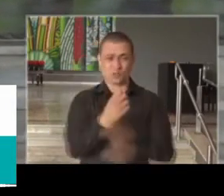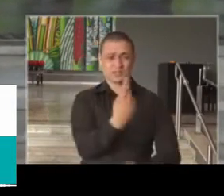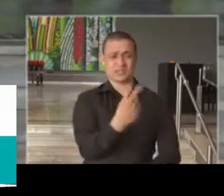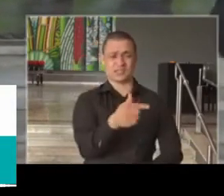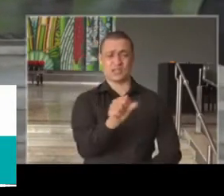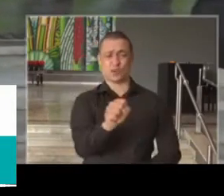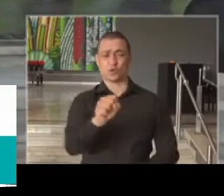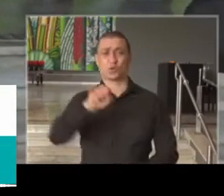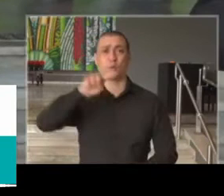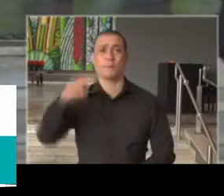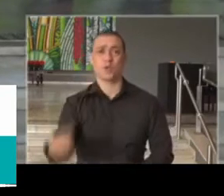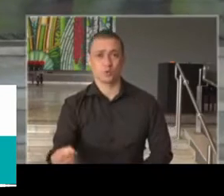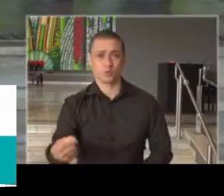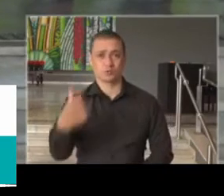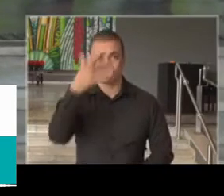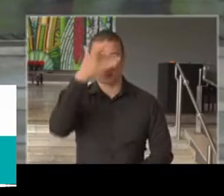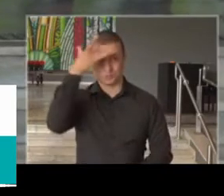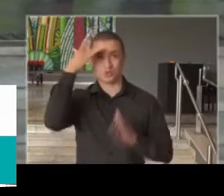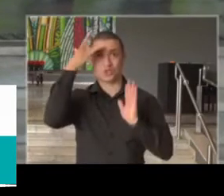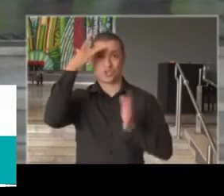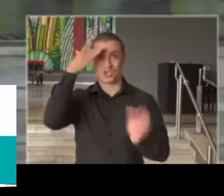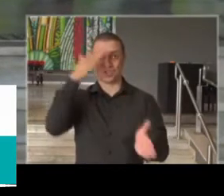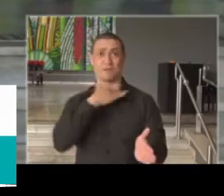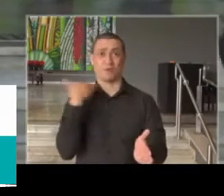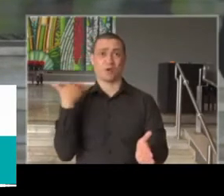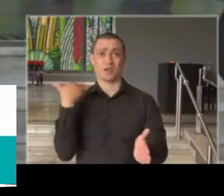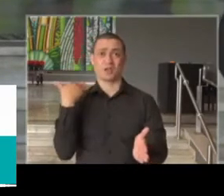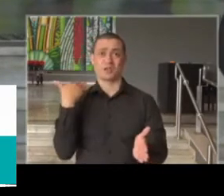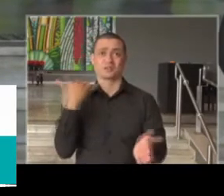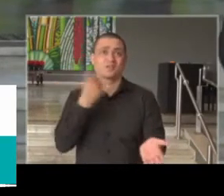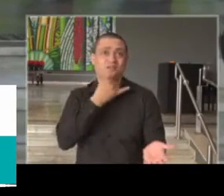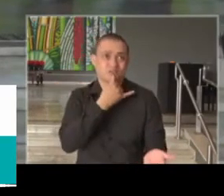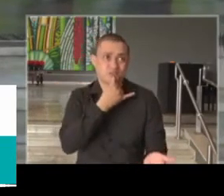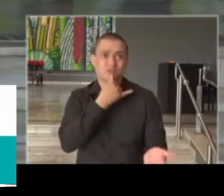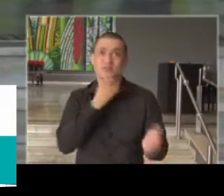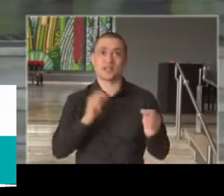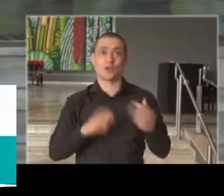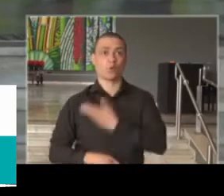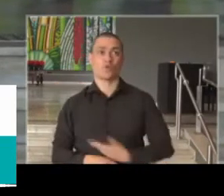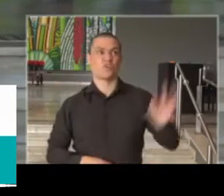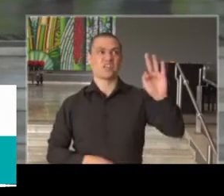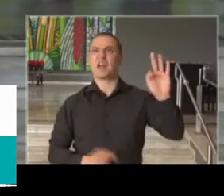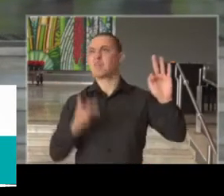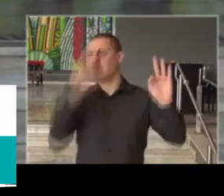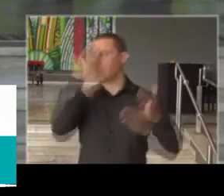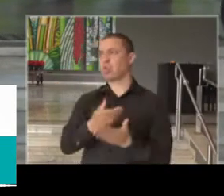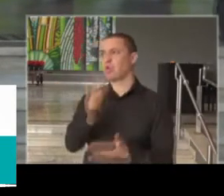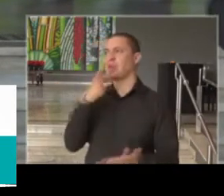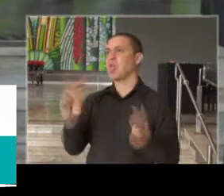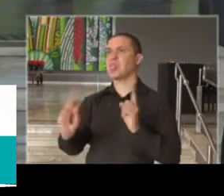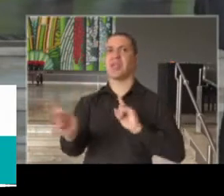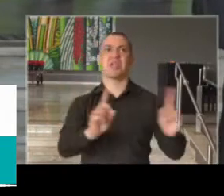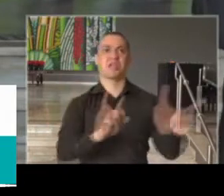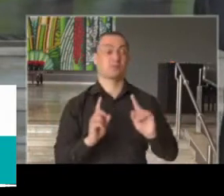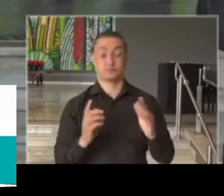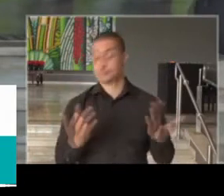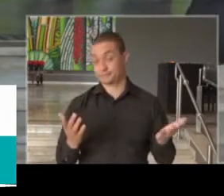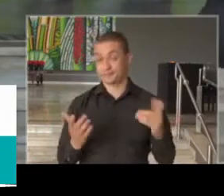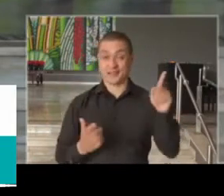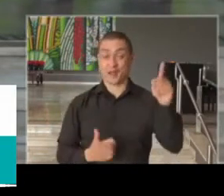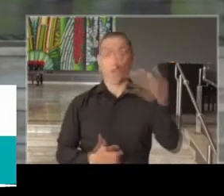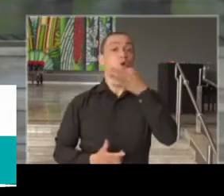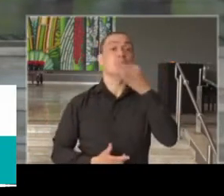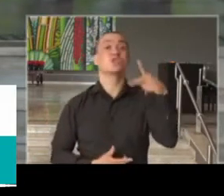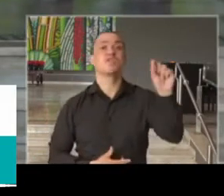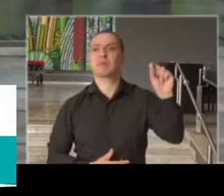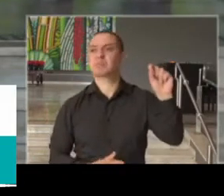mil vidas e, lamentavelmente, temos um negacionismo no governo federal e um posicionamento que insiste em